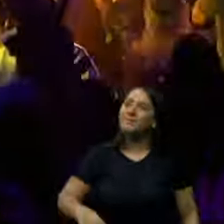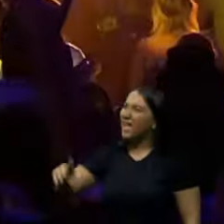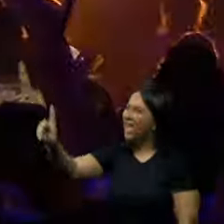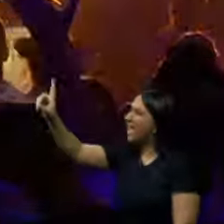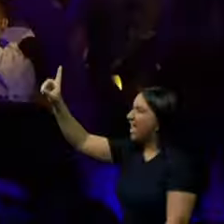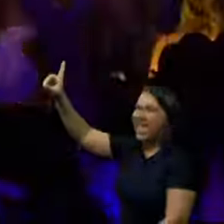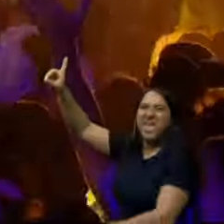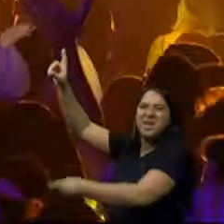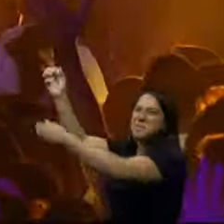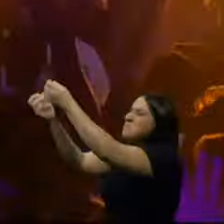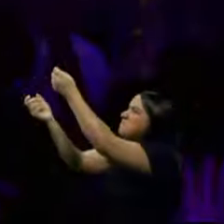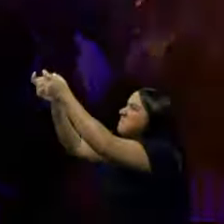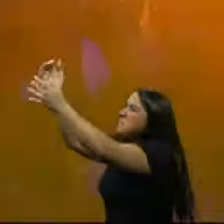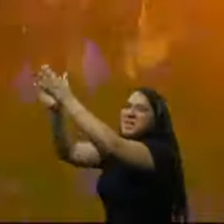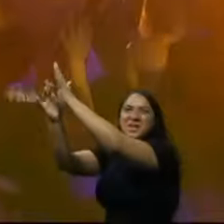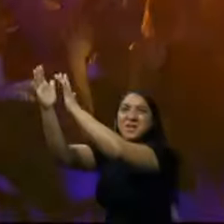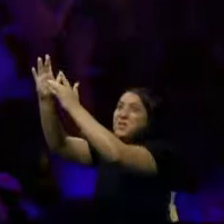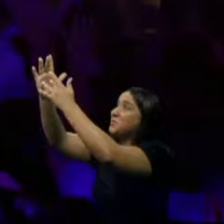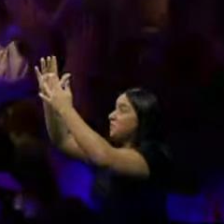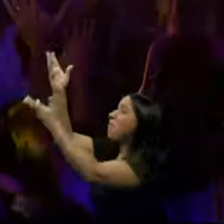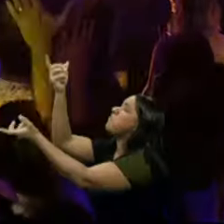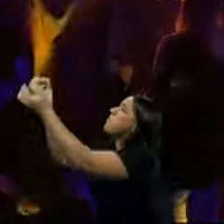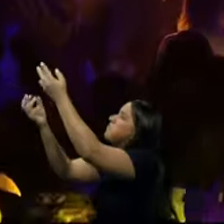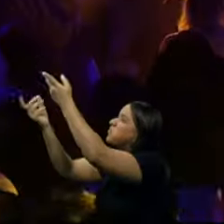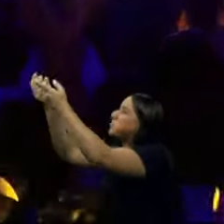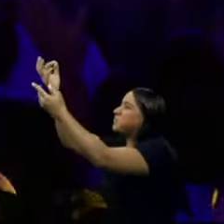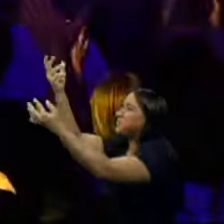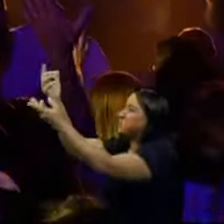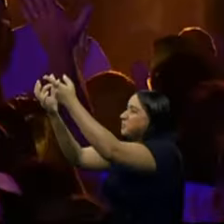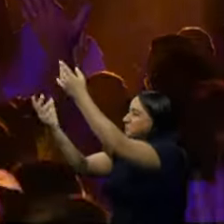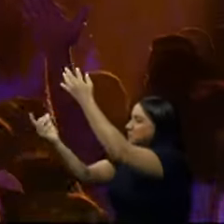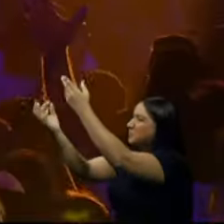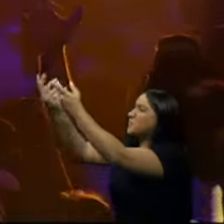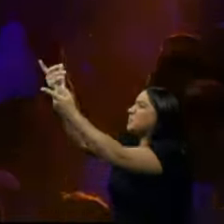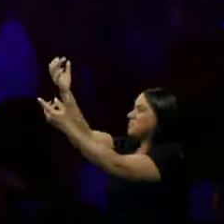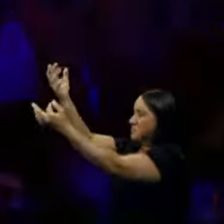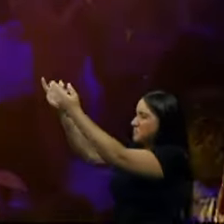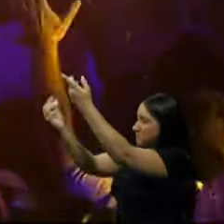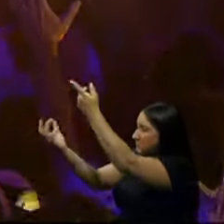é muito linda que foto por